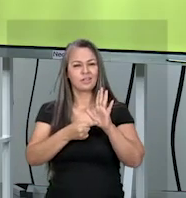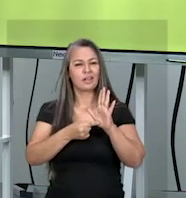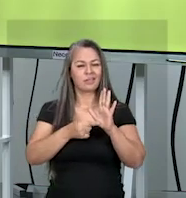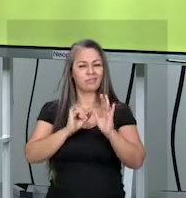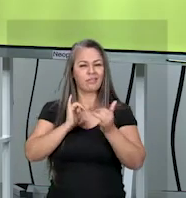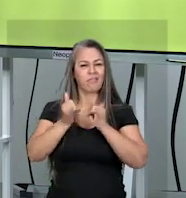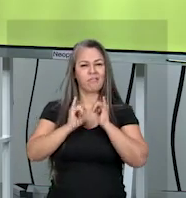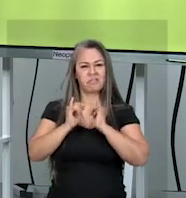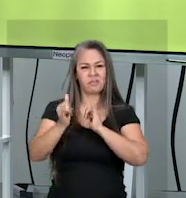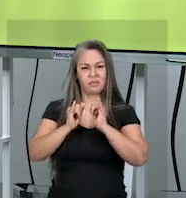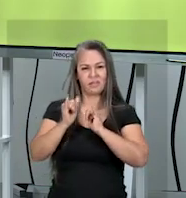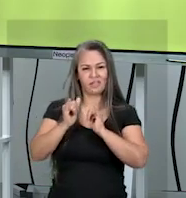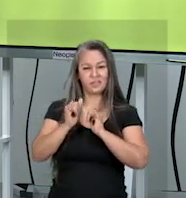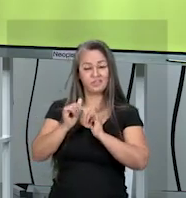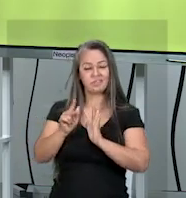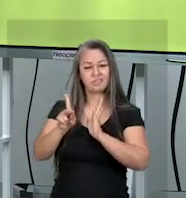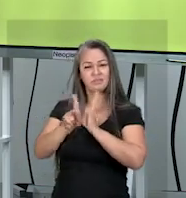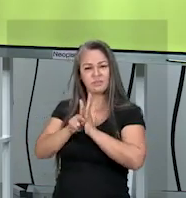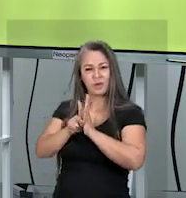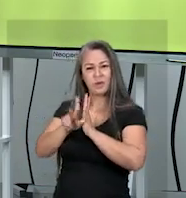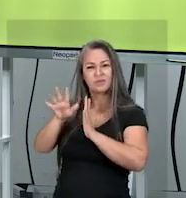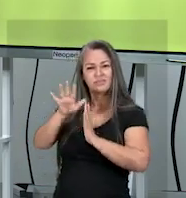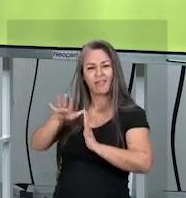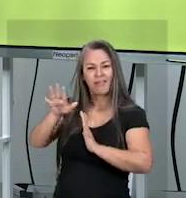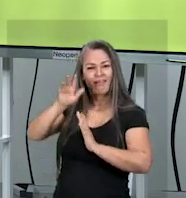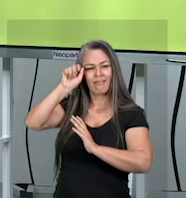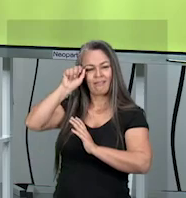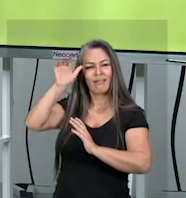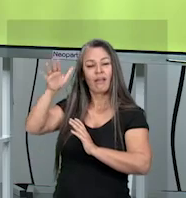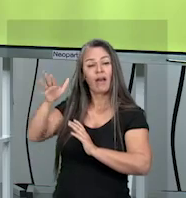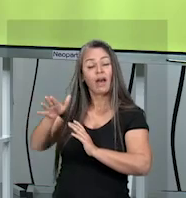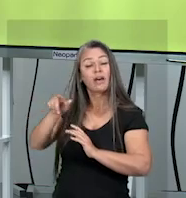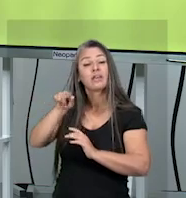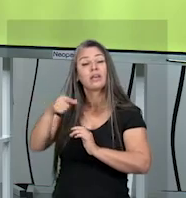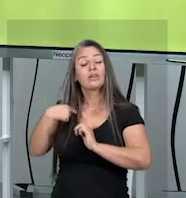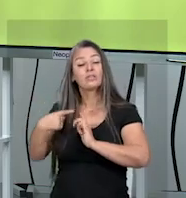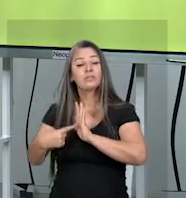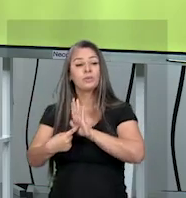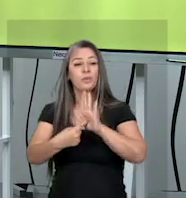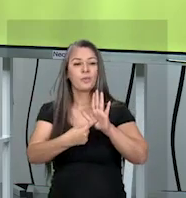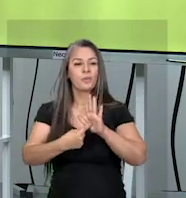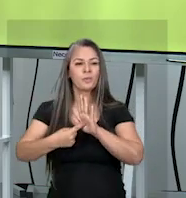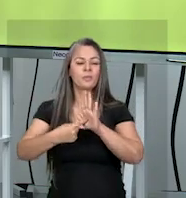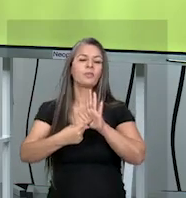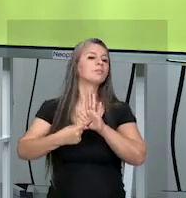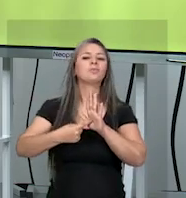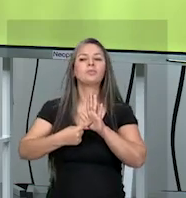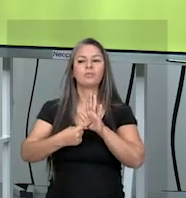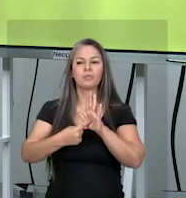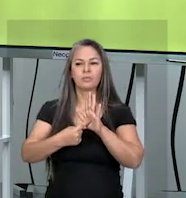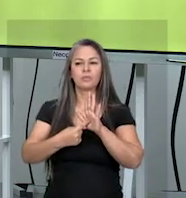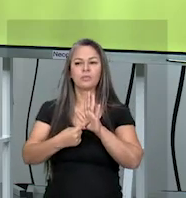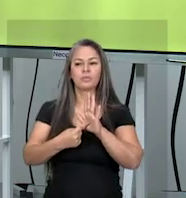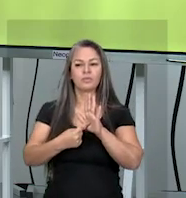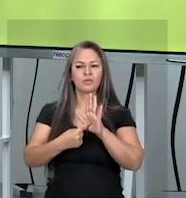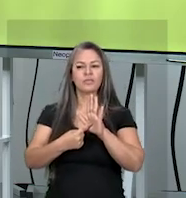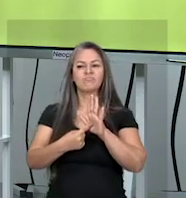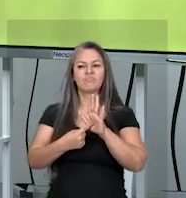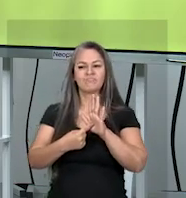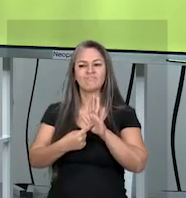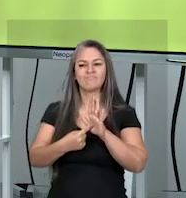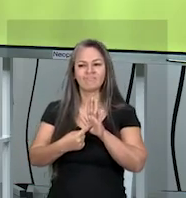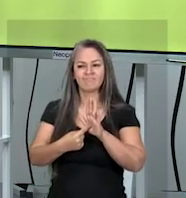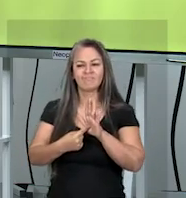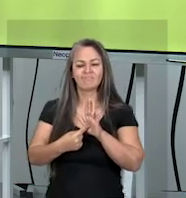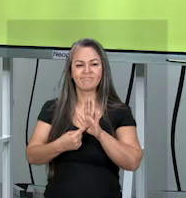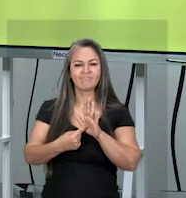África, né? A gente conheceu um pouco dela. E aqui vou trazer algumas considerações, né, em relação a esse continente, né? Trazer